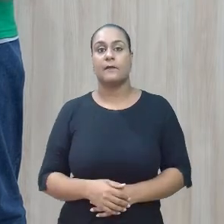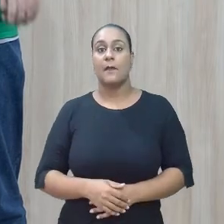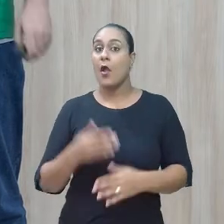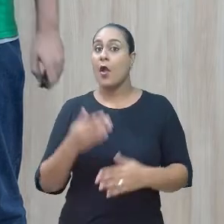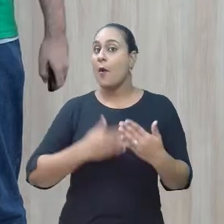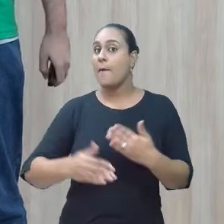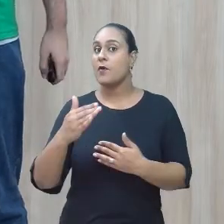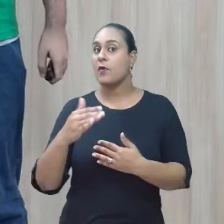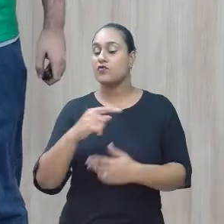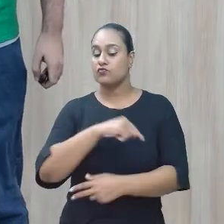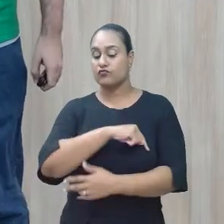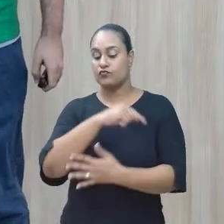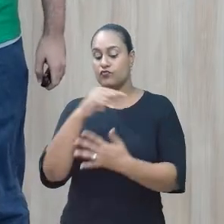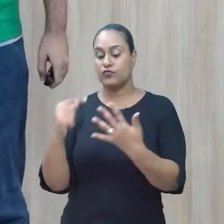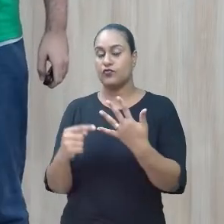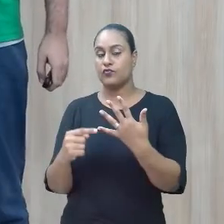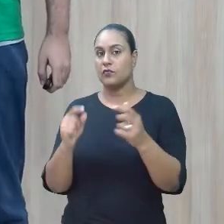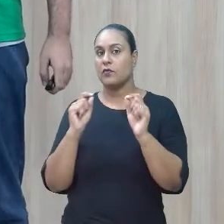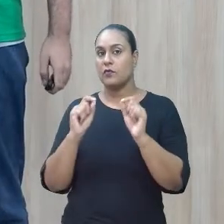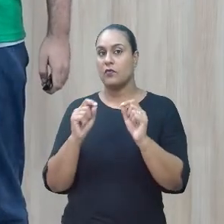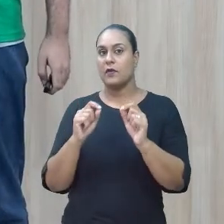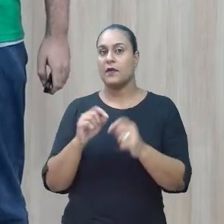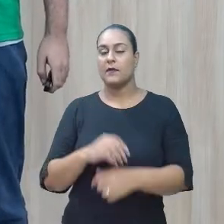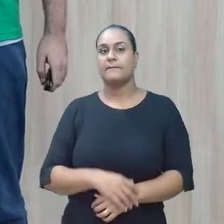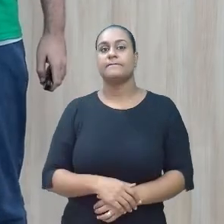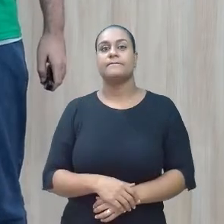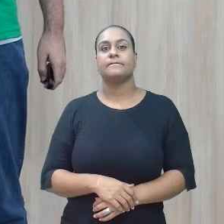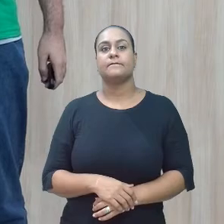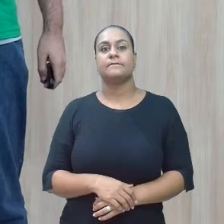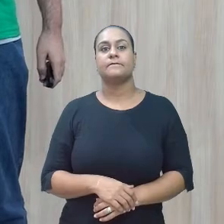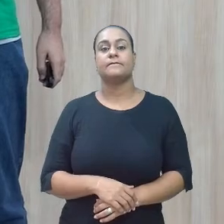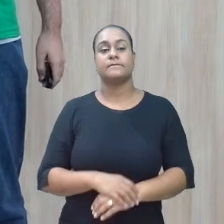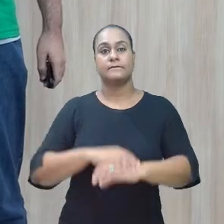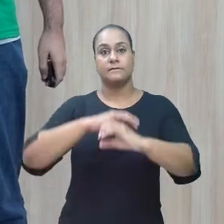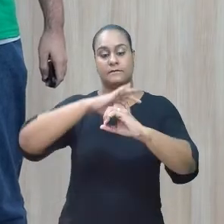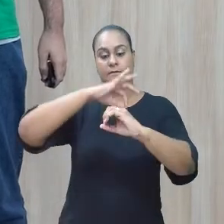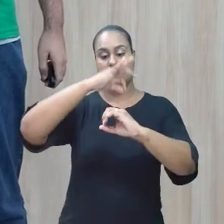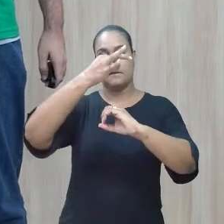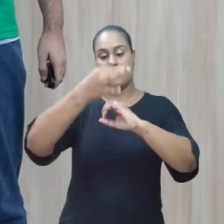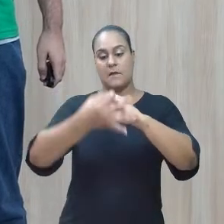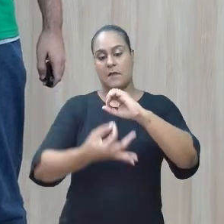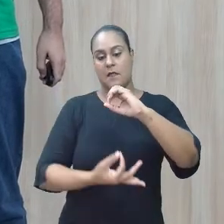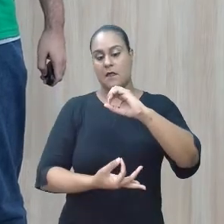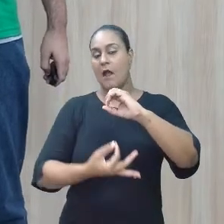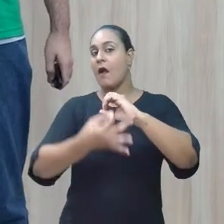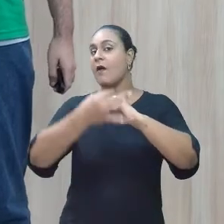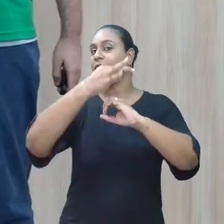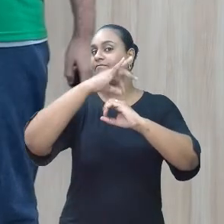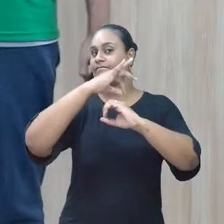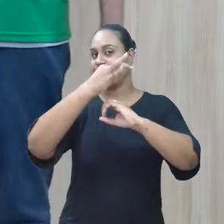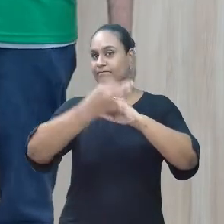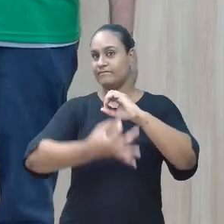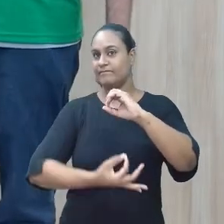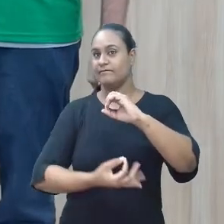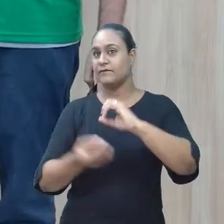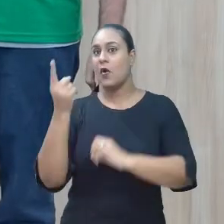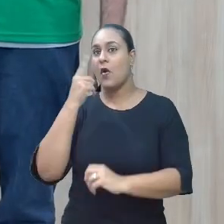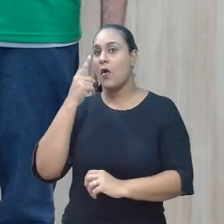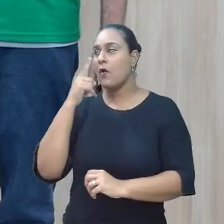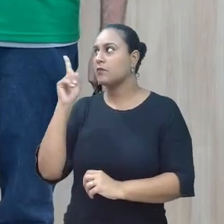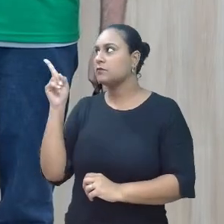fator climático, nós vamos agora tratar a altitude. Vamos lá, lê comigo,